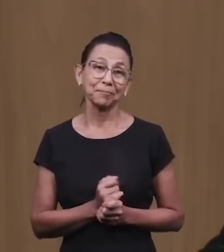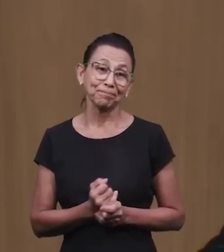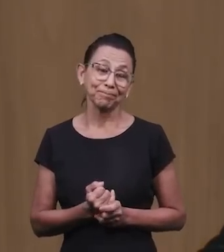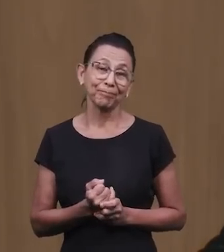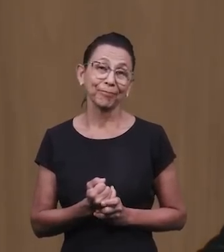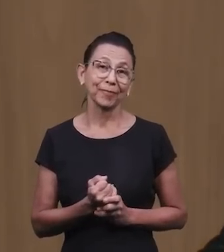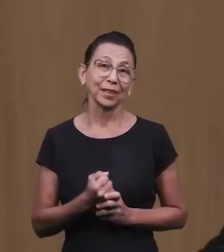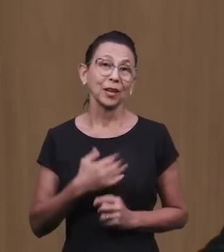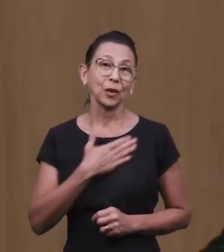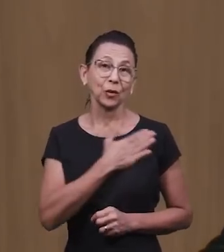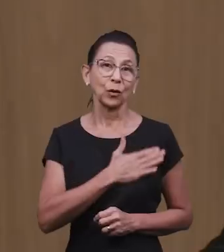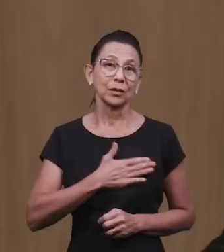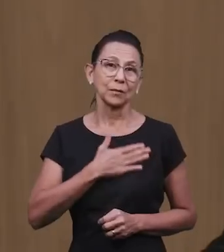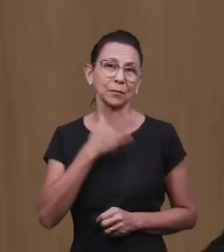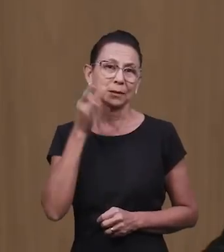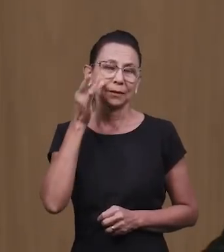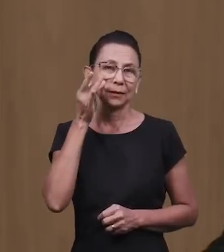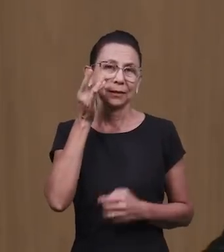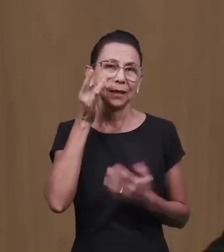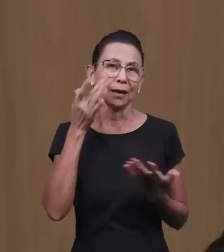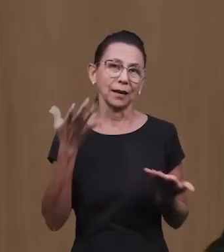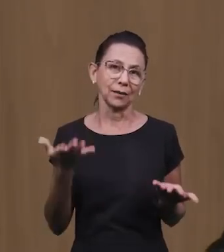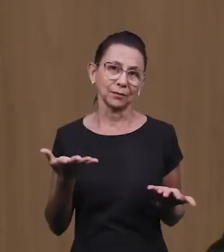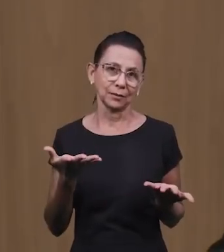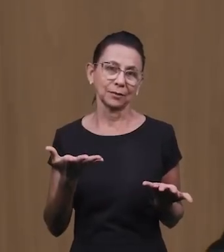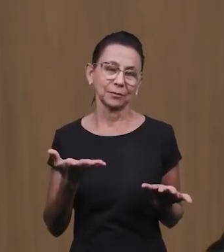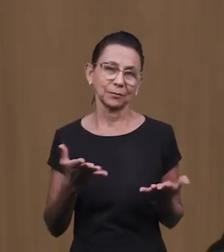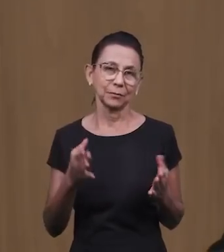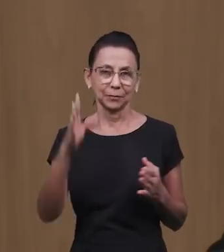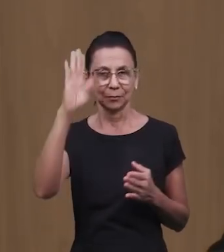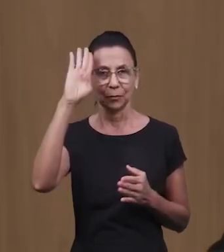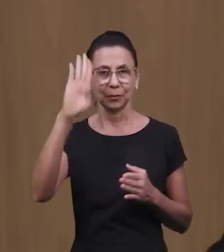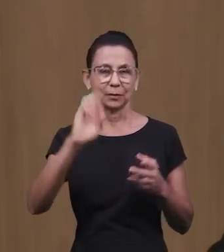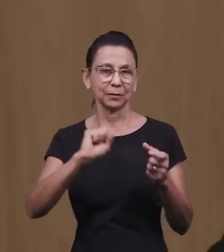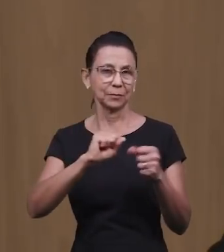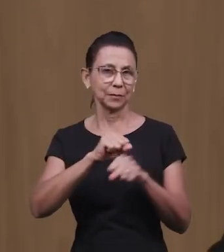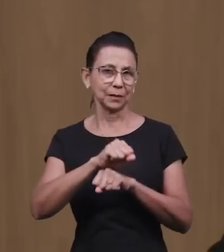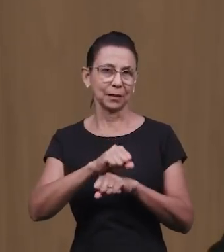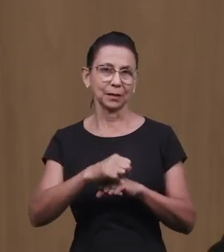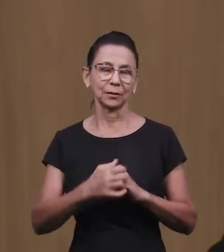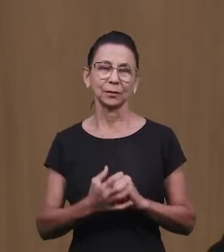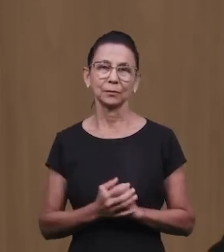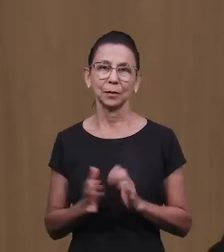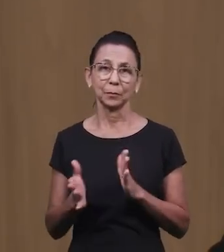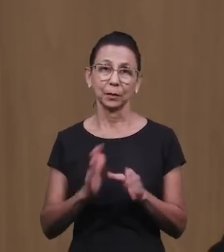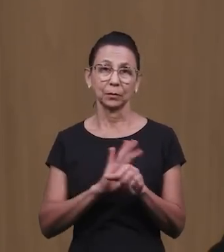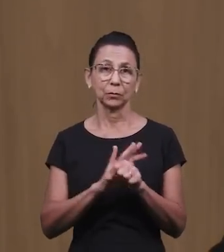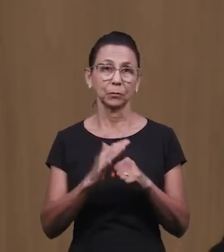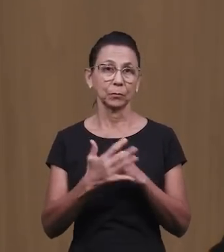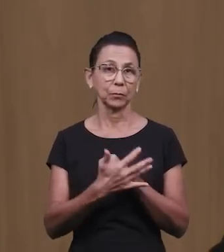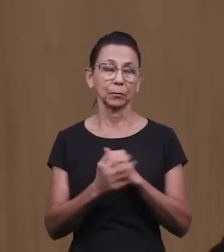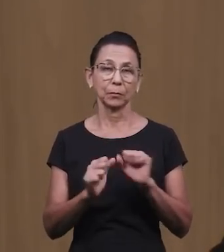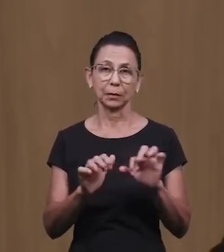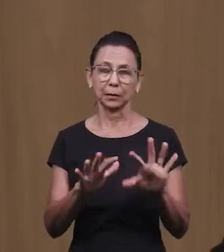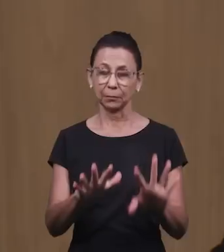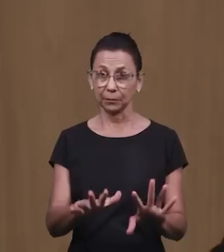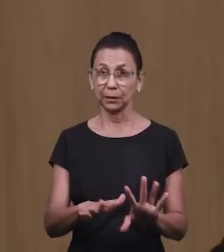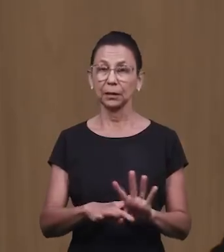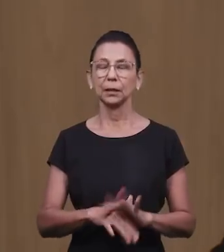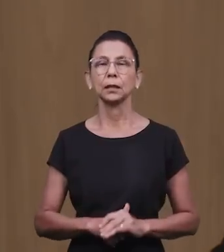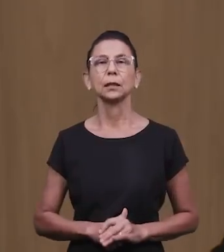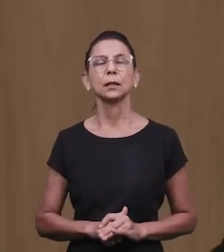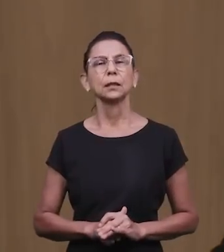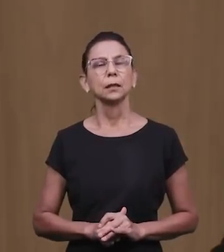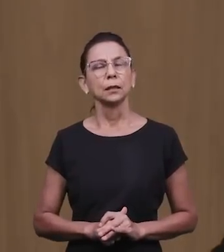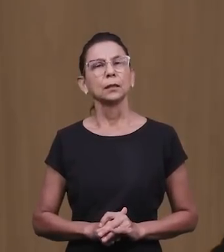coisas presenciais, inclusive, principalmente os seminários lá no Manaim de Domingos Martins. E certamente durante a pandemia, por